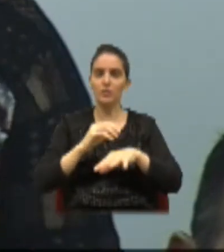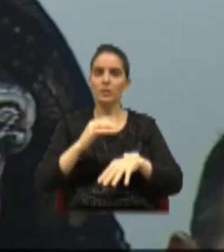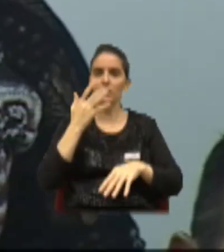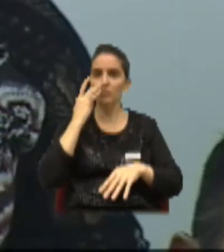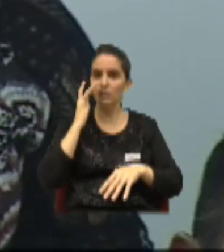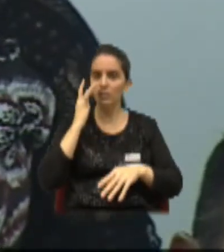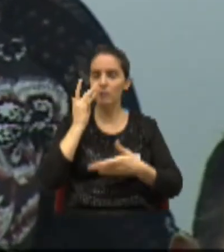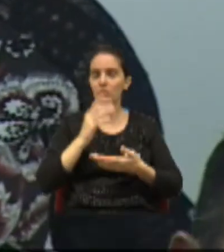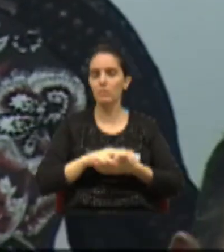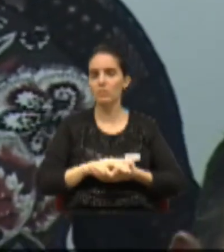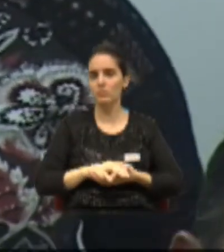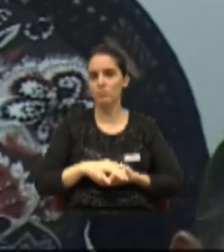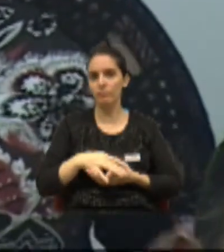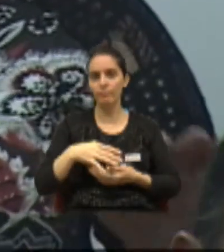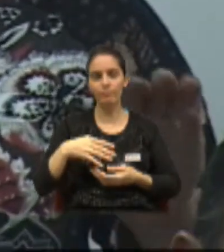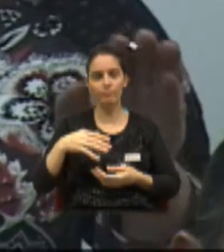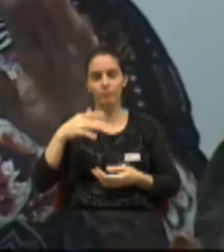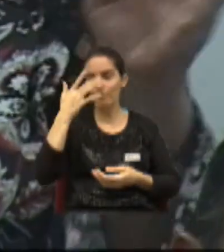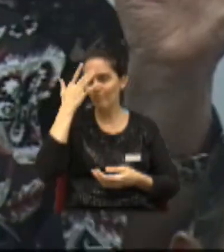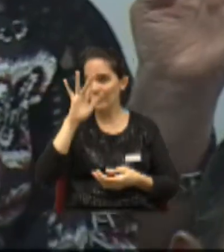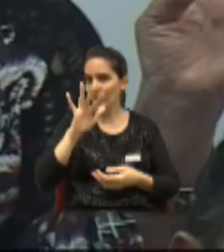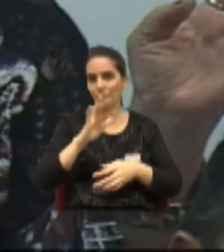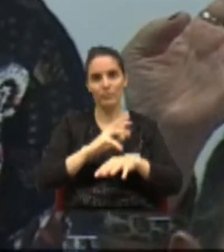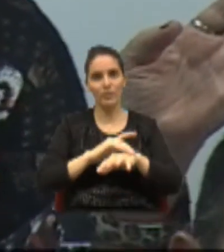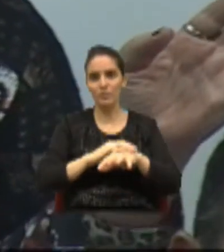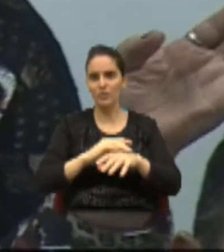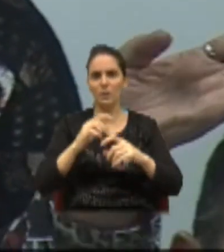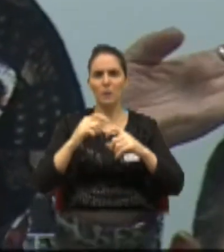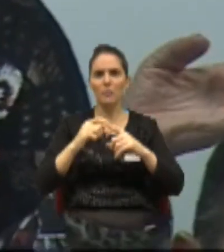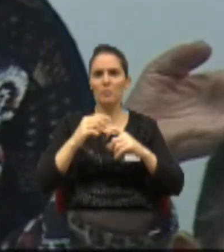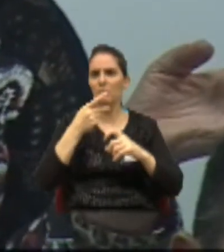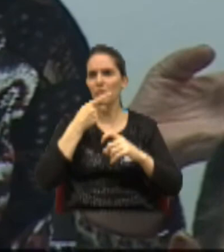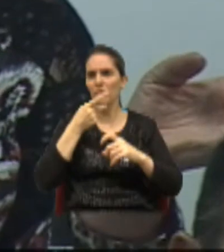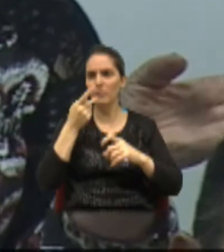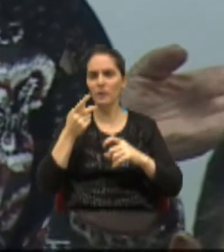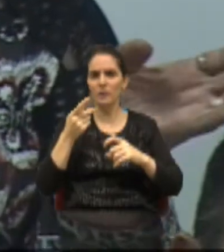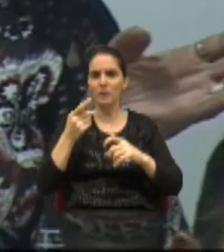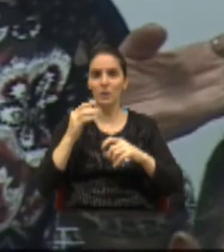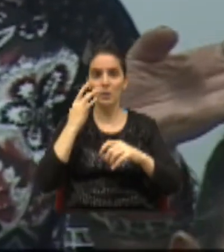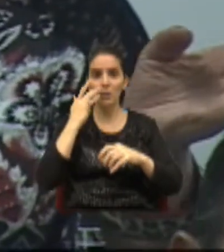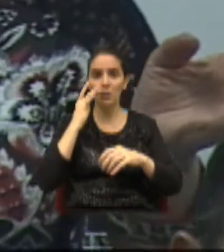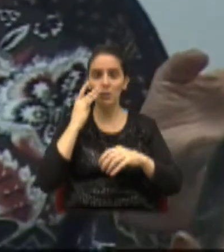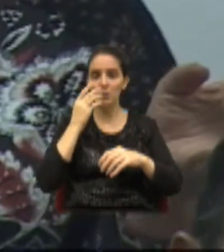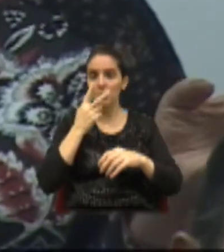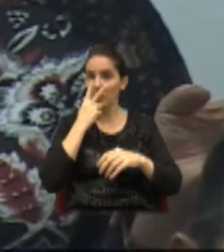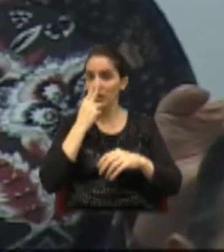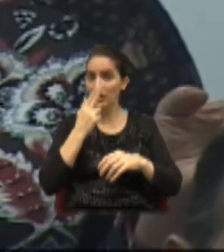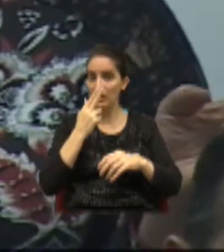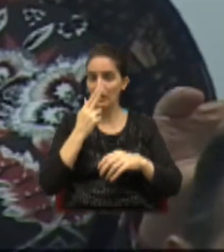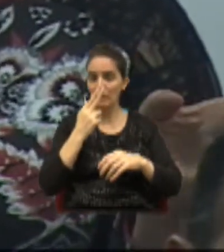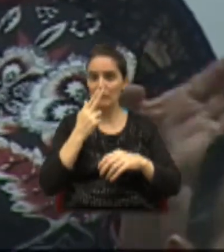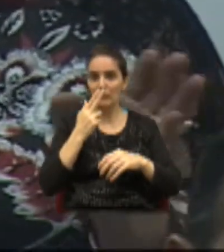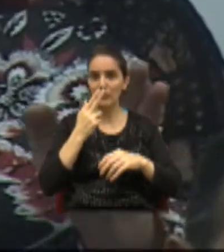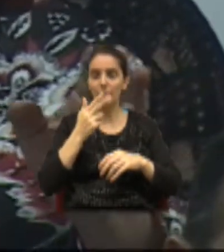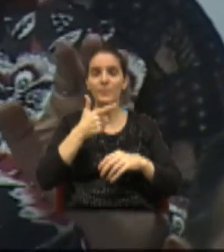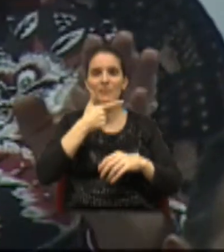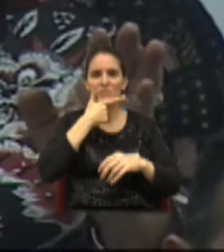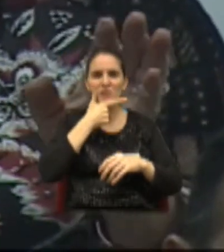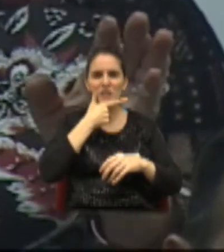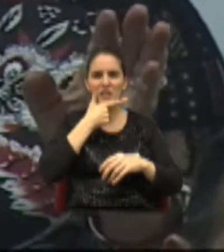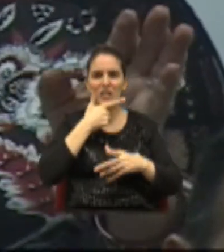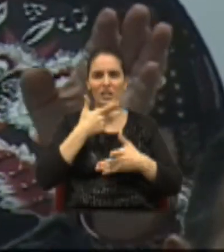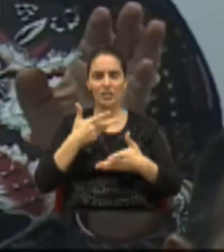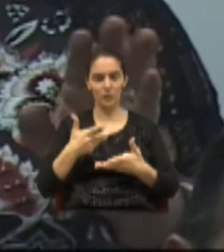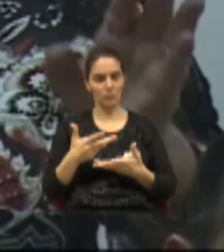doença e ela chegou em casa falando que parecia, que o médico falou que parecia um queijo suíço, o osso dela, né? Aí eu falava,